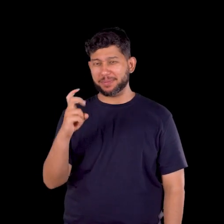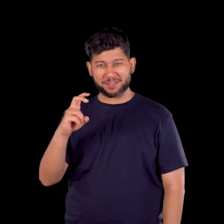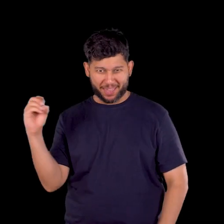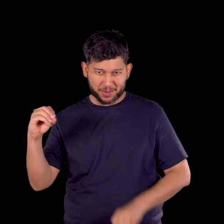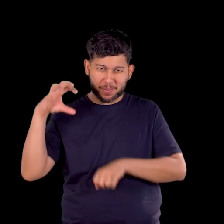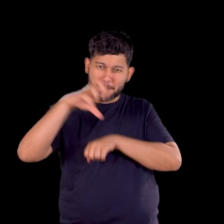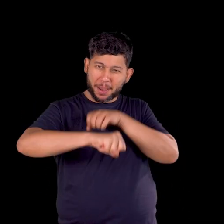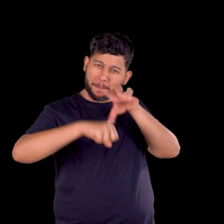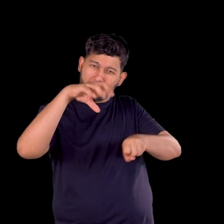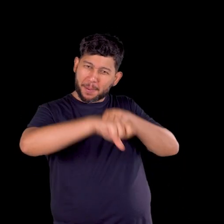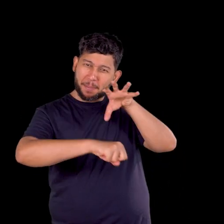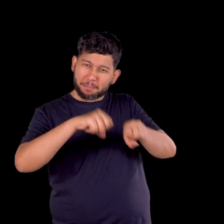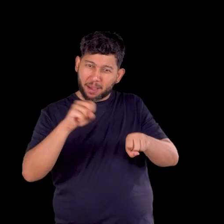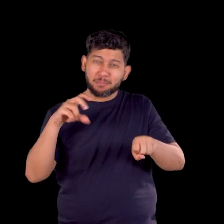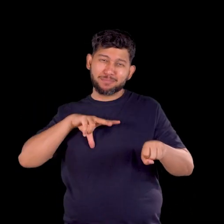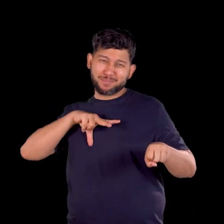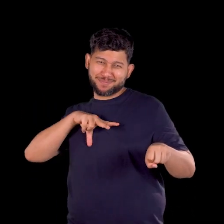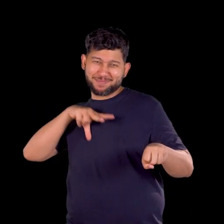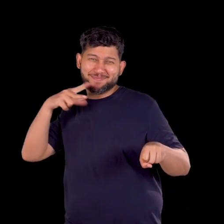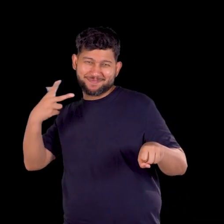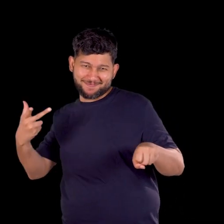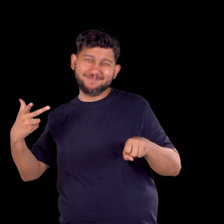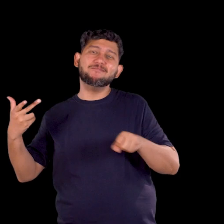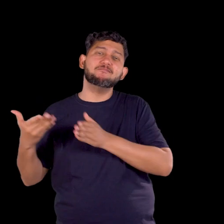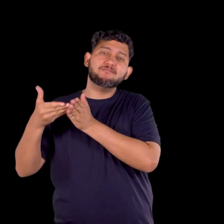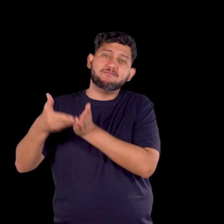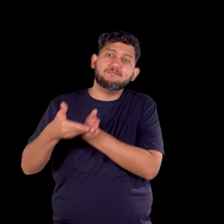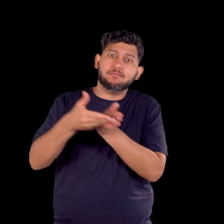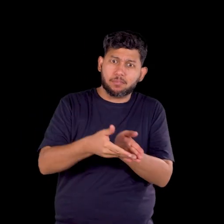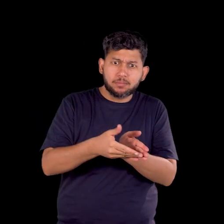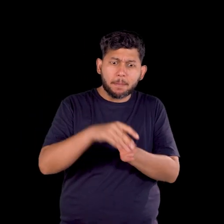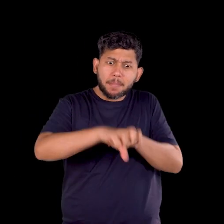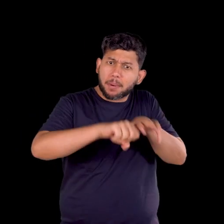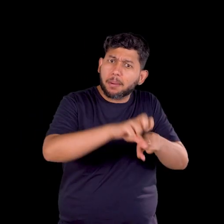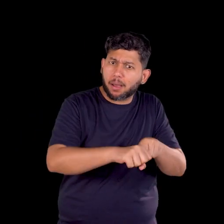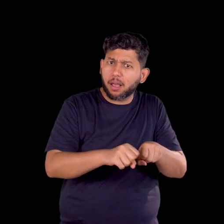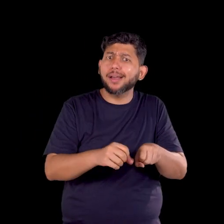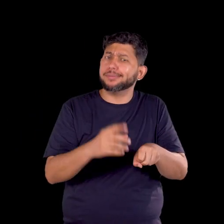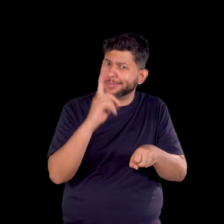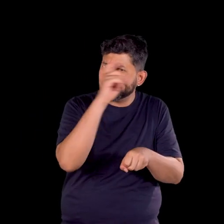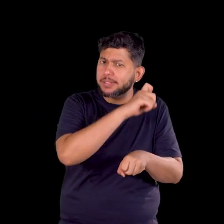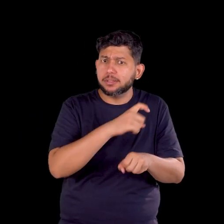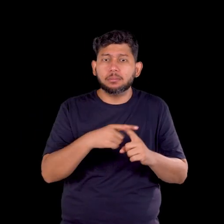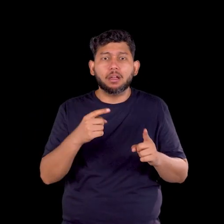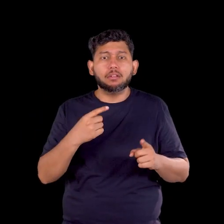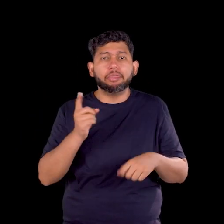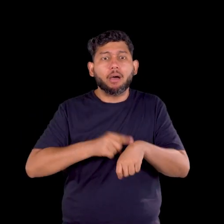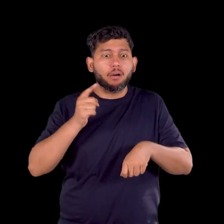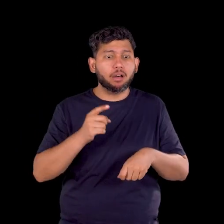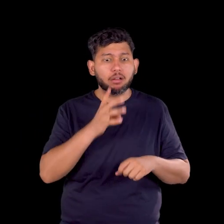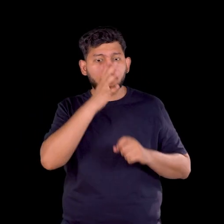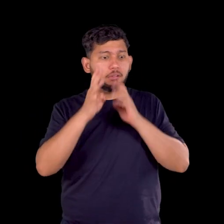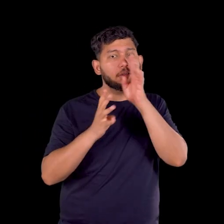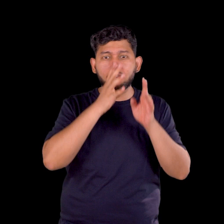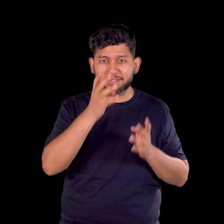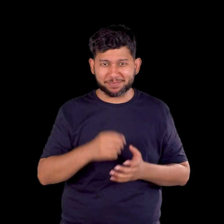chegada dos primeiros exploradores portugueses, foi uma tarefa complexa e cheia de improvisos. A partir da